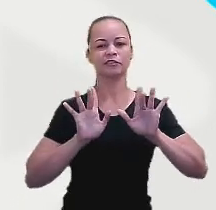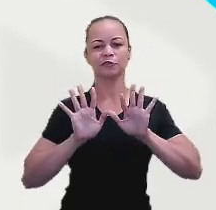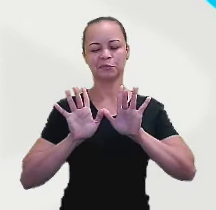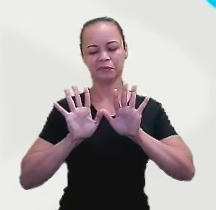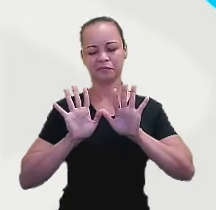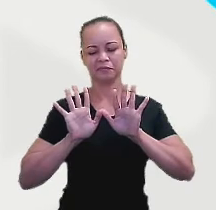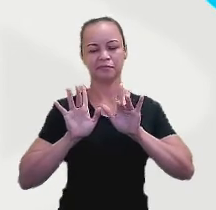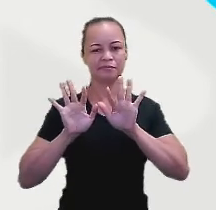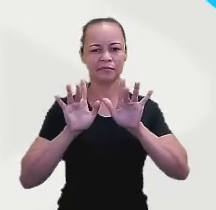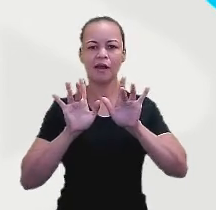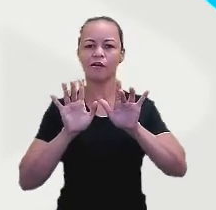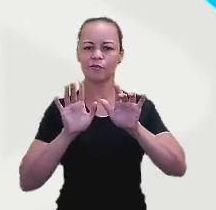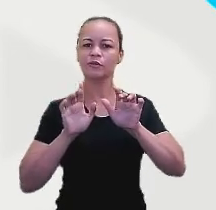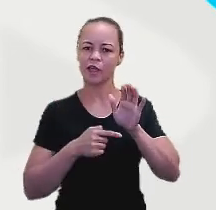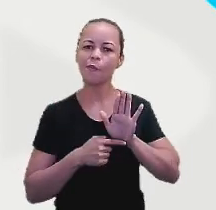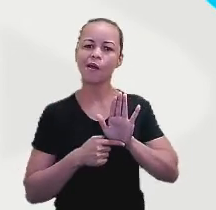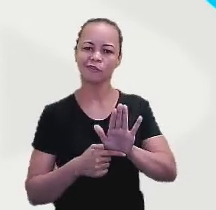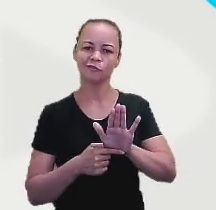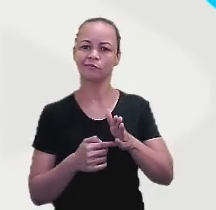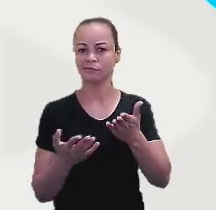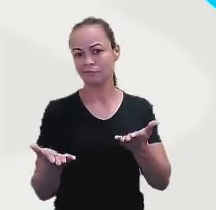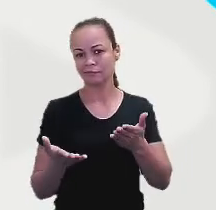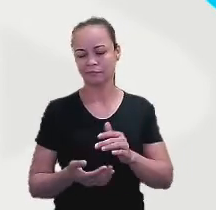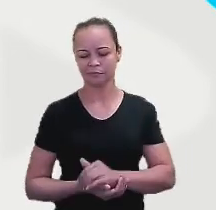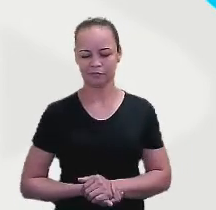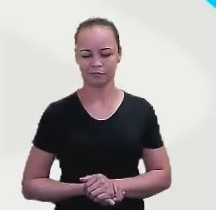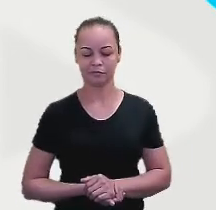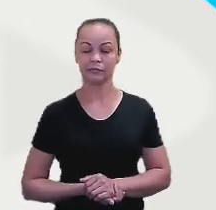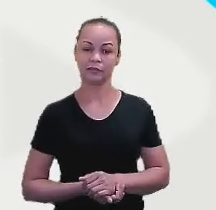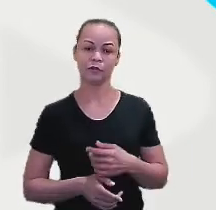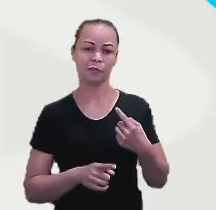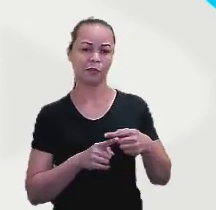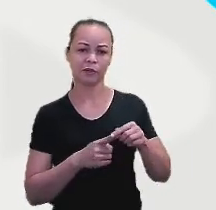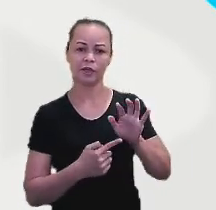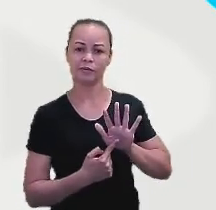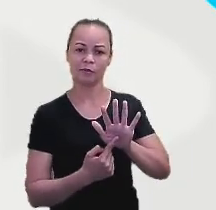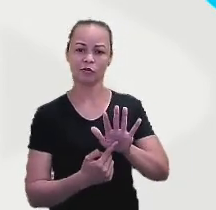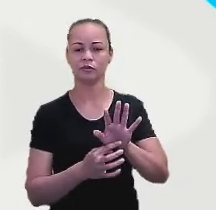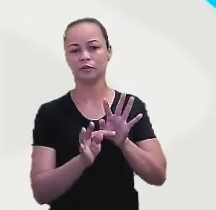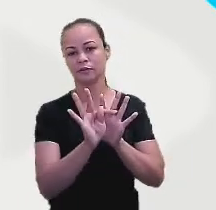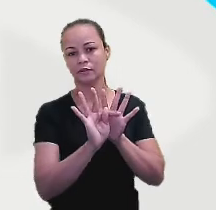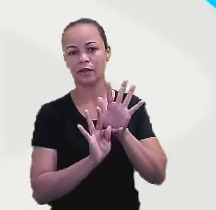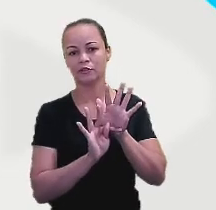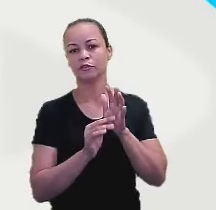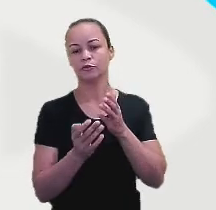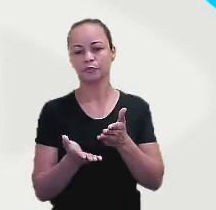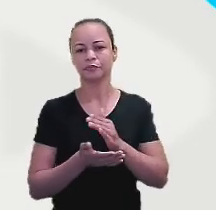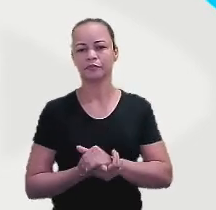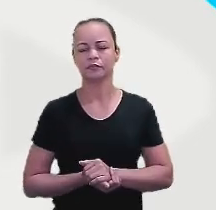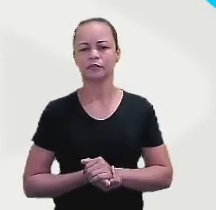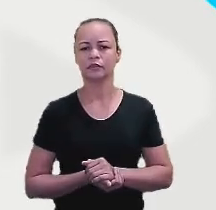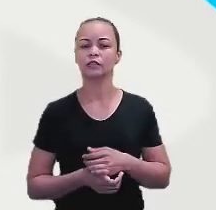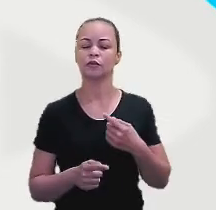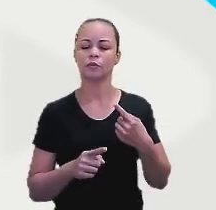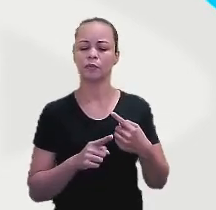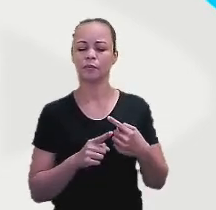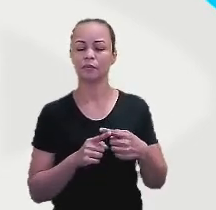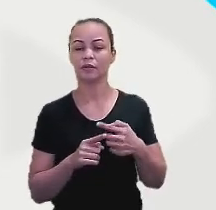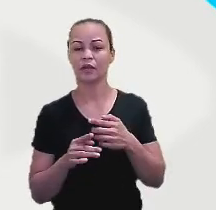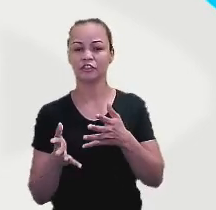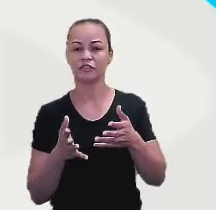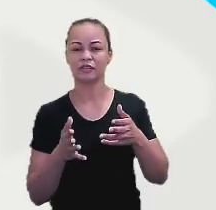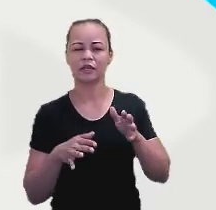mão. Muito bem. Então, por que eu trouxe esse texto? Porque muitas vezes nós estamos realizando uma leitura